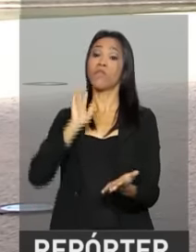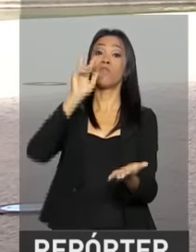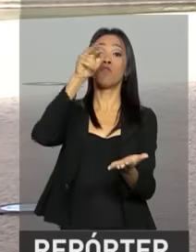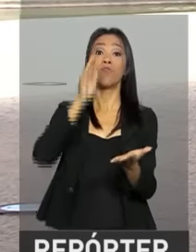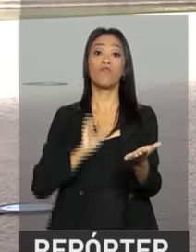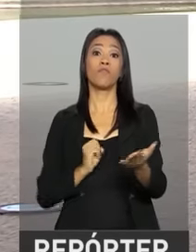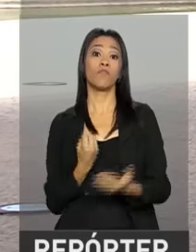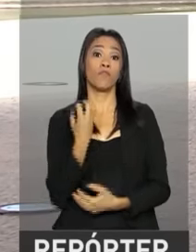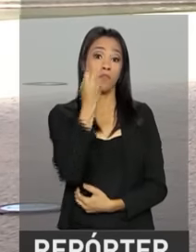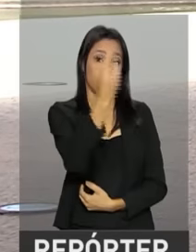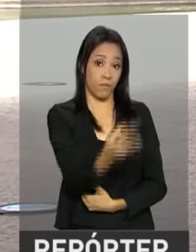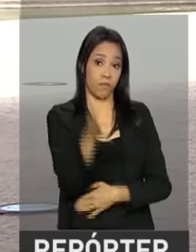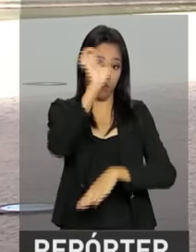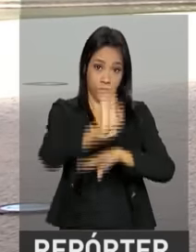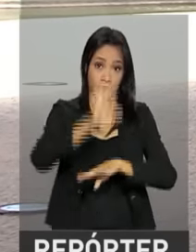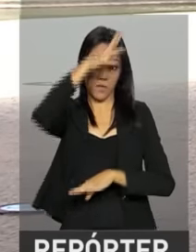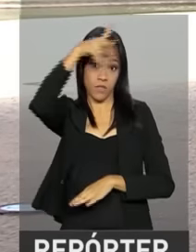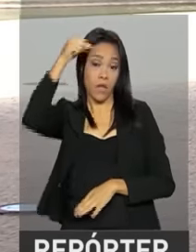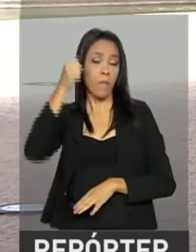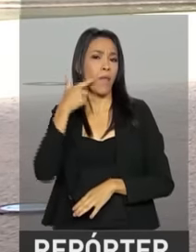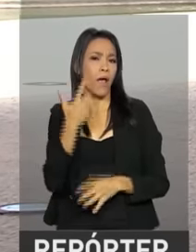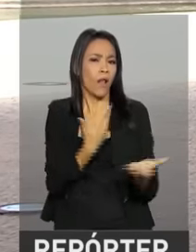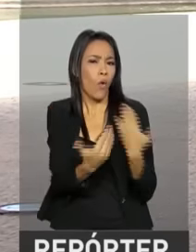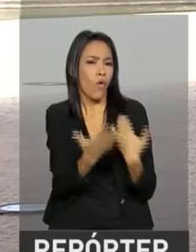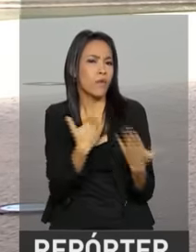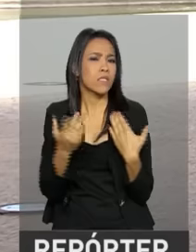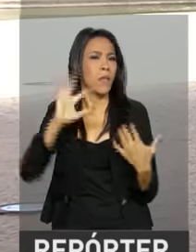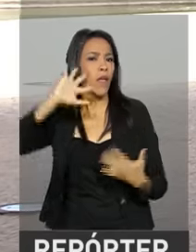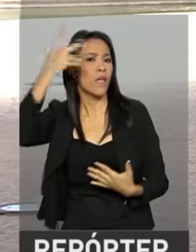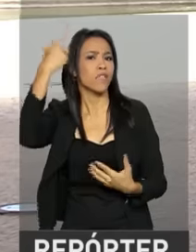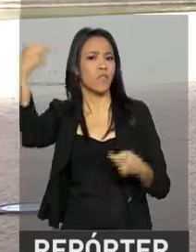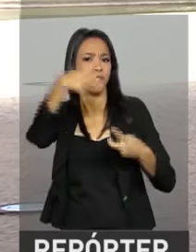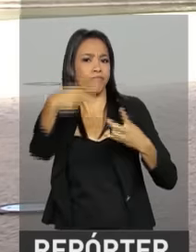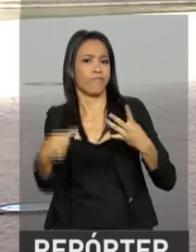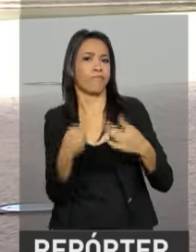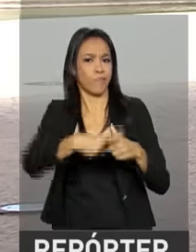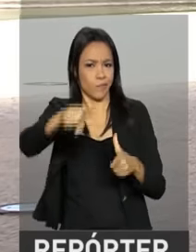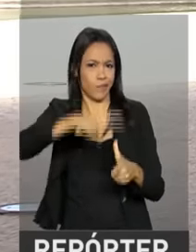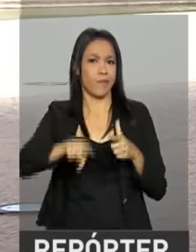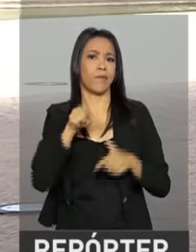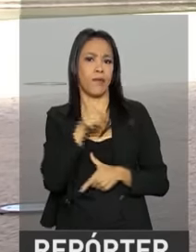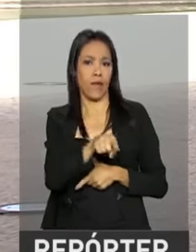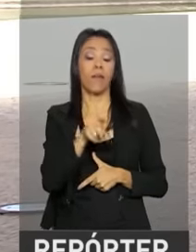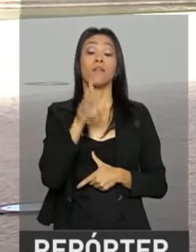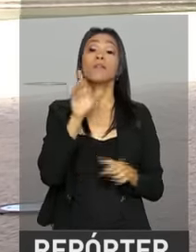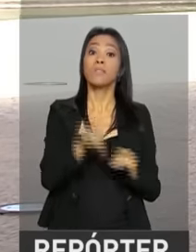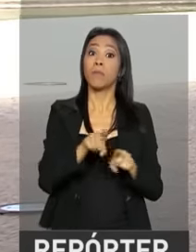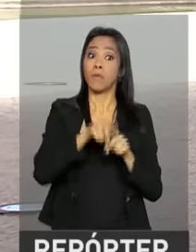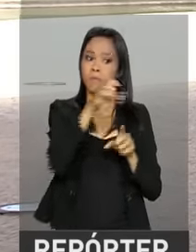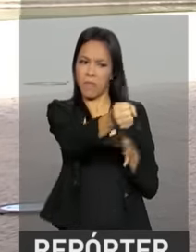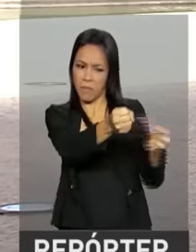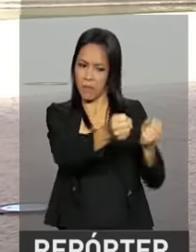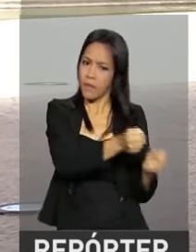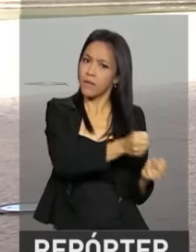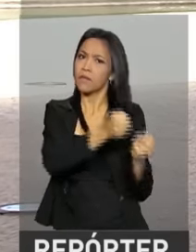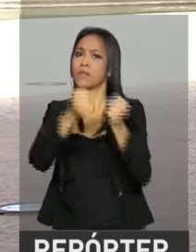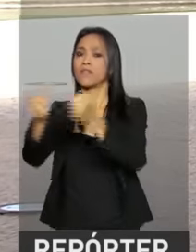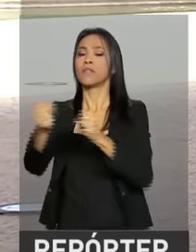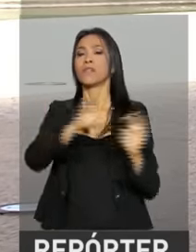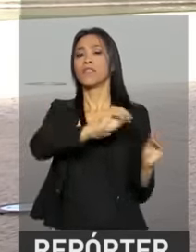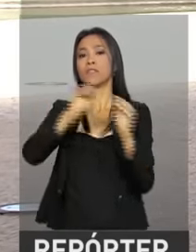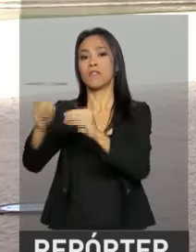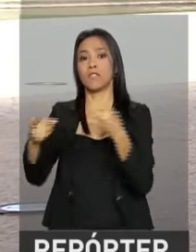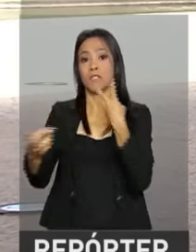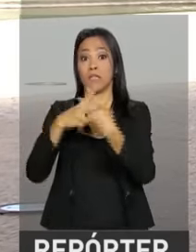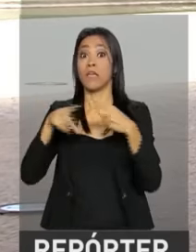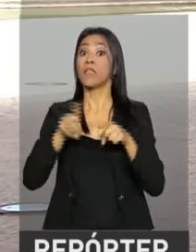apoio do Governo Federal para essa situação na cidade além da transferência dos líderes que você mencionou ele também falou que o governo vai dar apoio